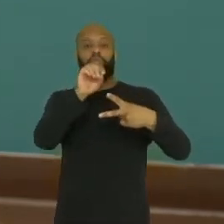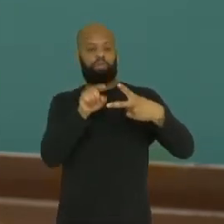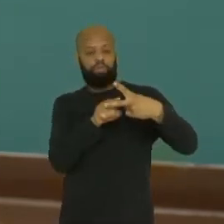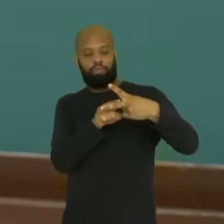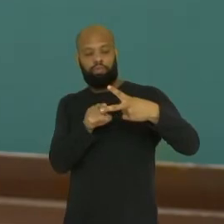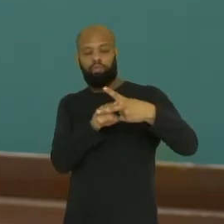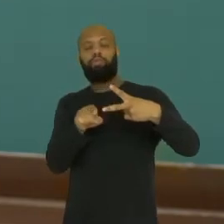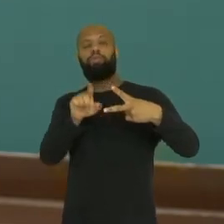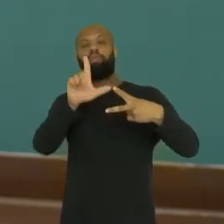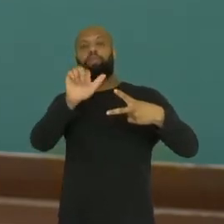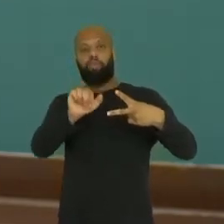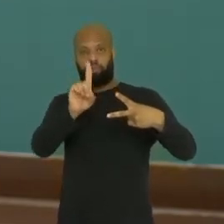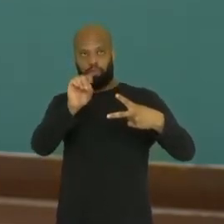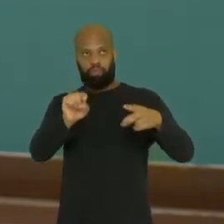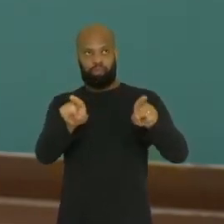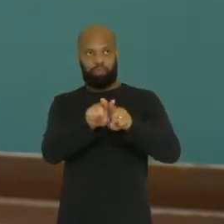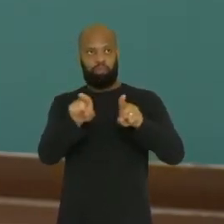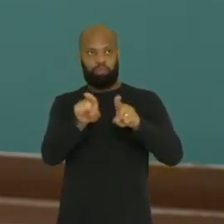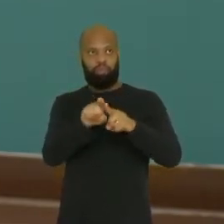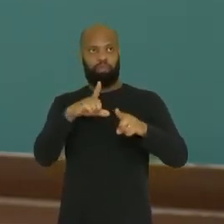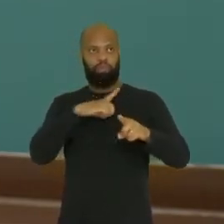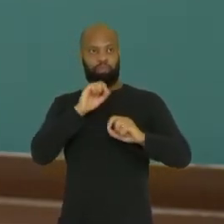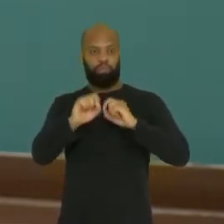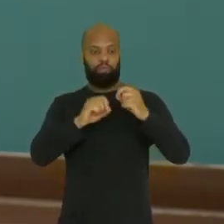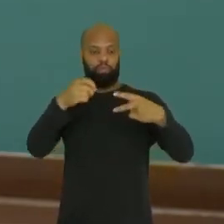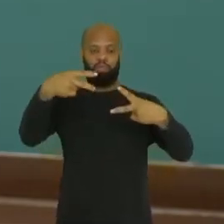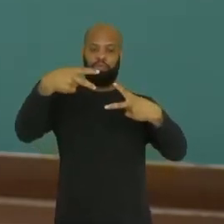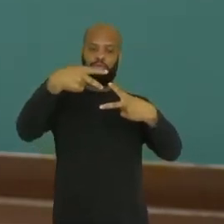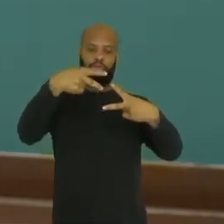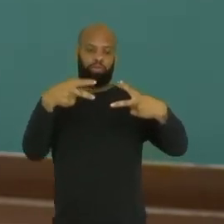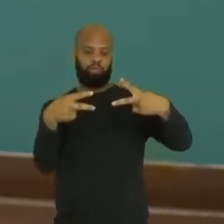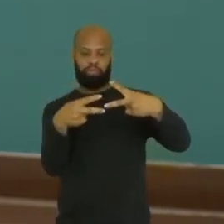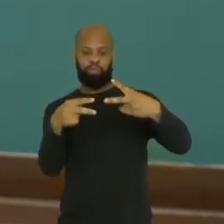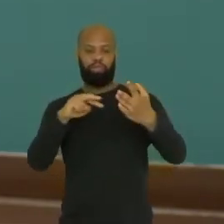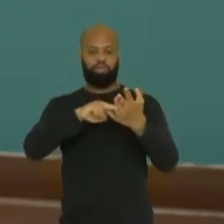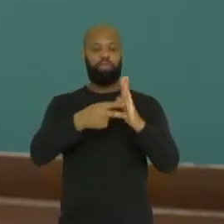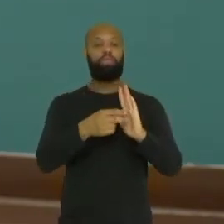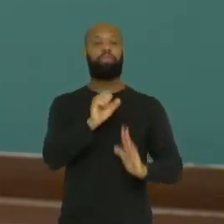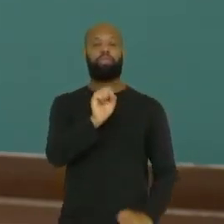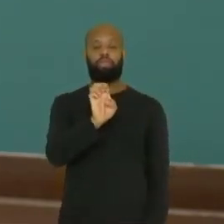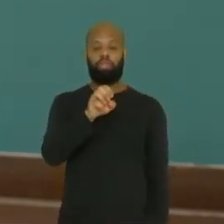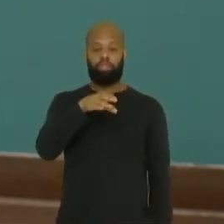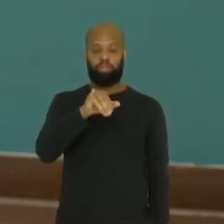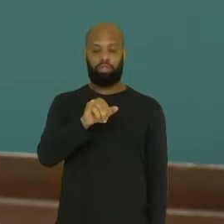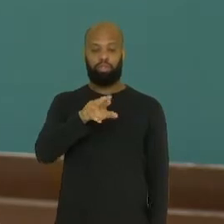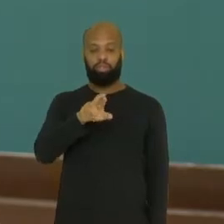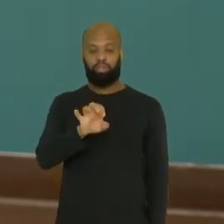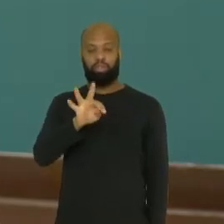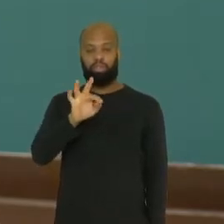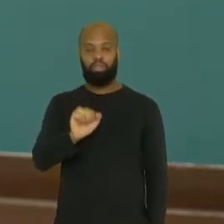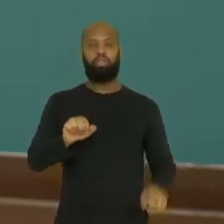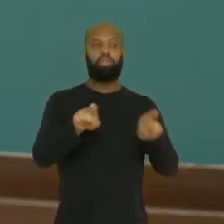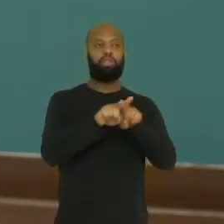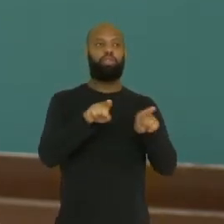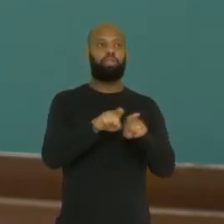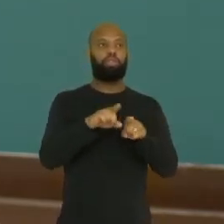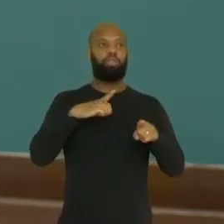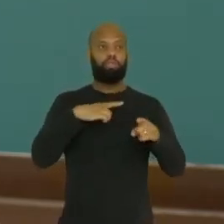até o A, que a gente põe uma flechinha em cima para dizer semirreta, do O até o B, e a gente diz que esse é o